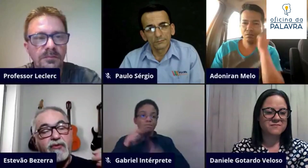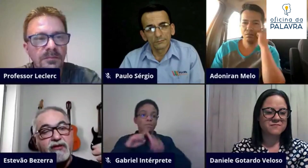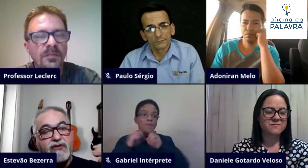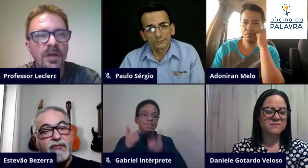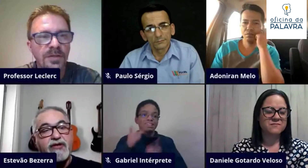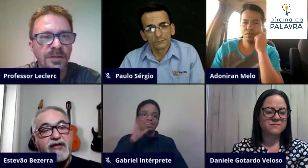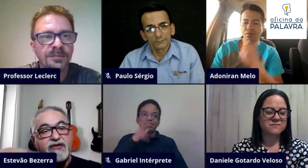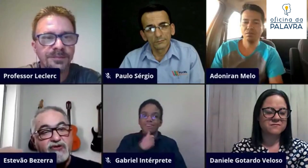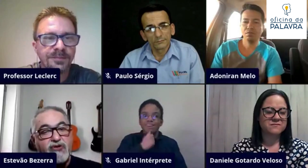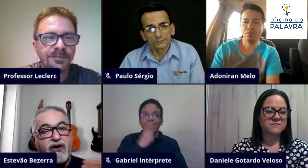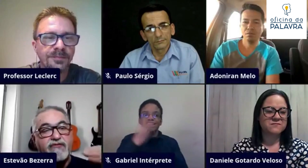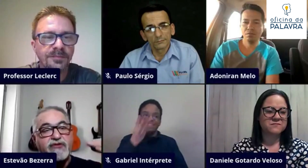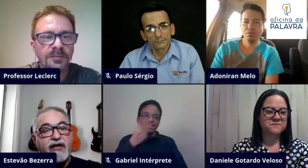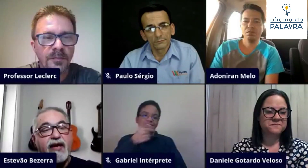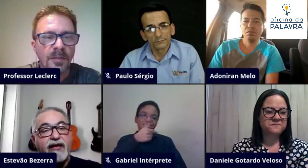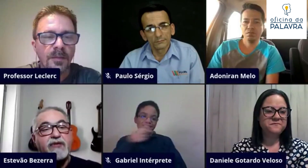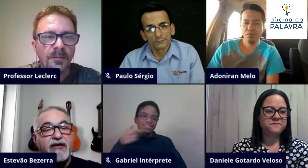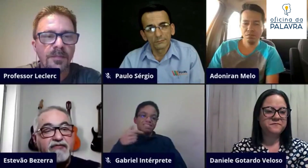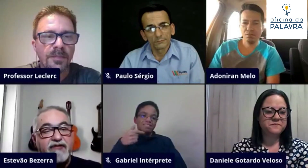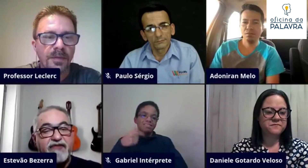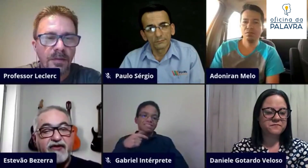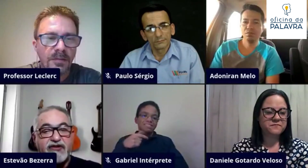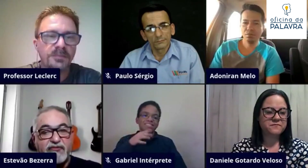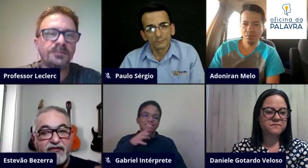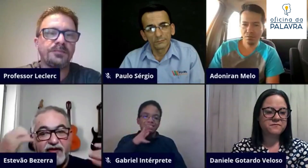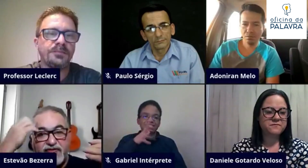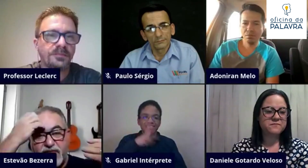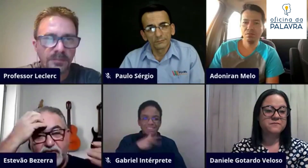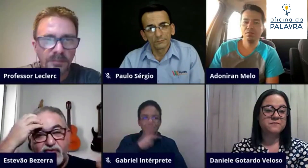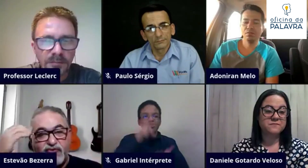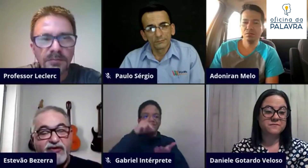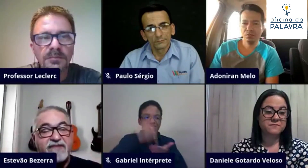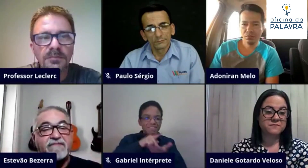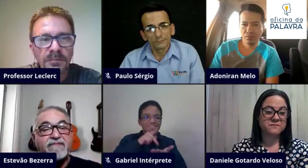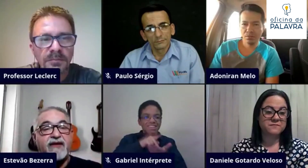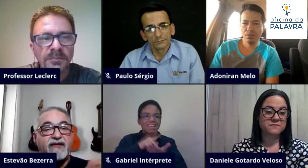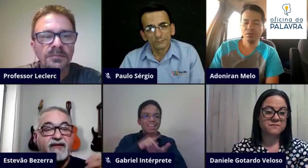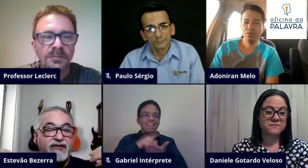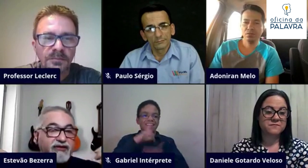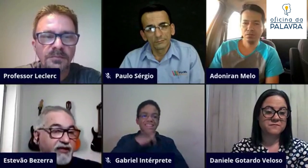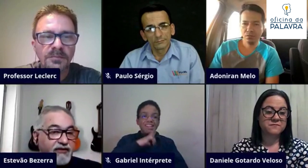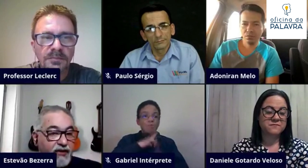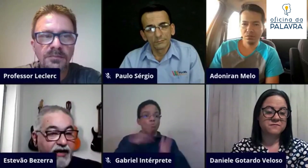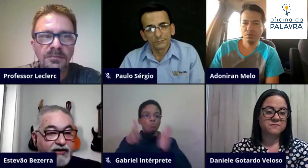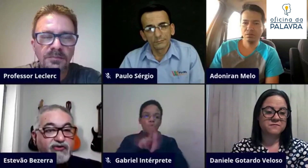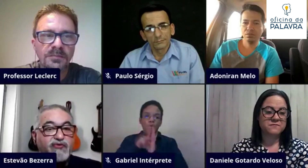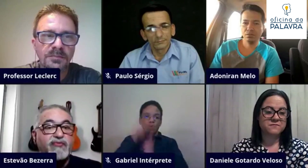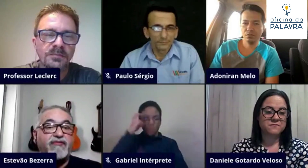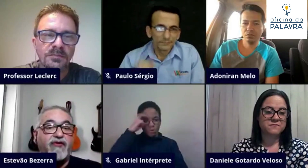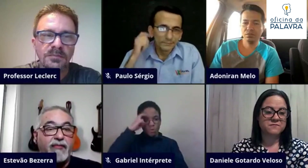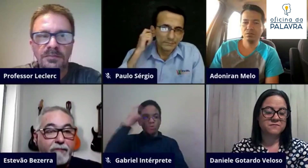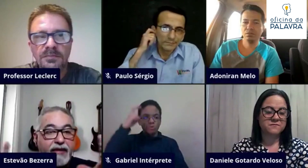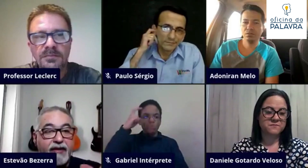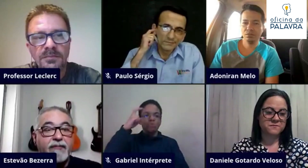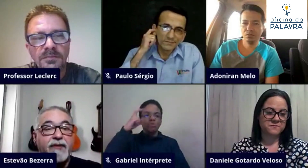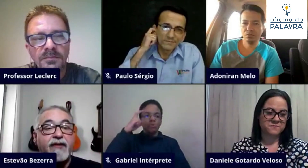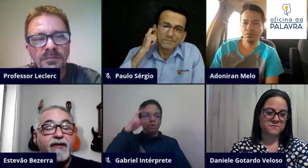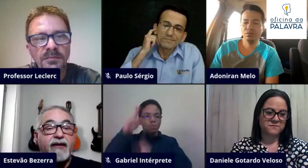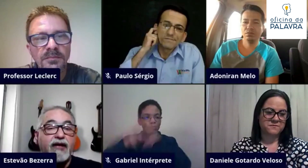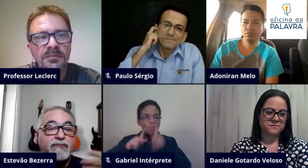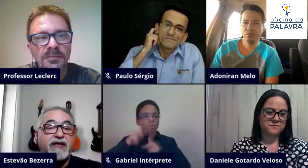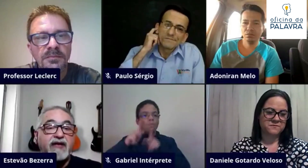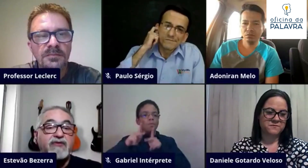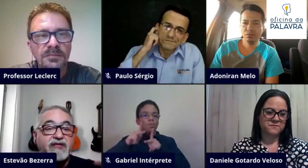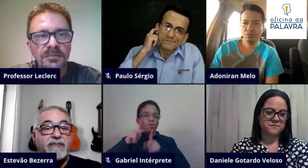isso, porque são processos novos, né? A língua é viva, nós estamos falando de uma cultura, e a gente tem que olhar isso de uma forma bem